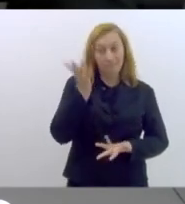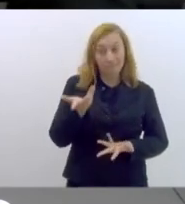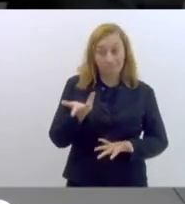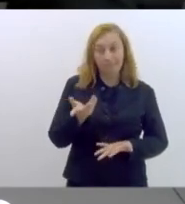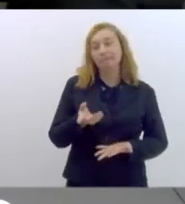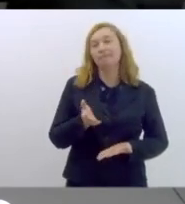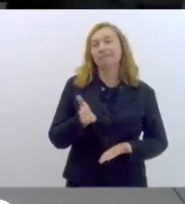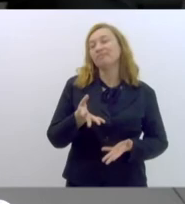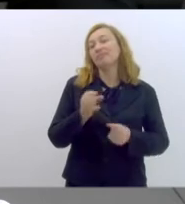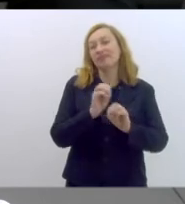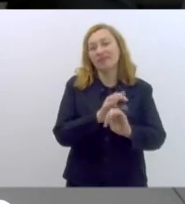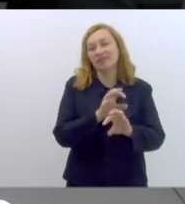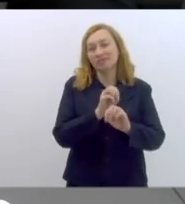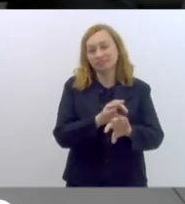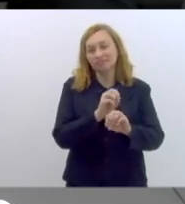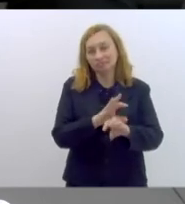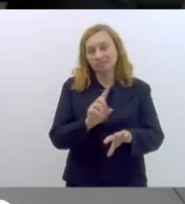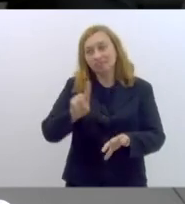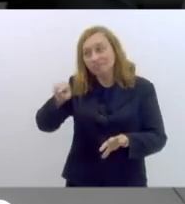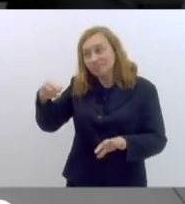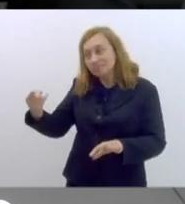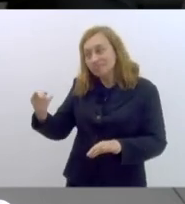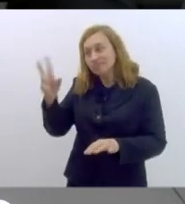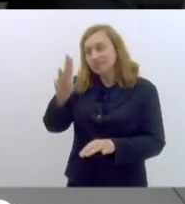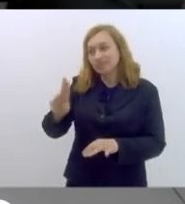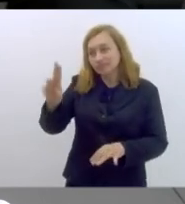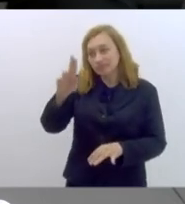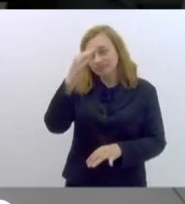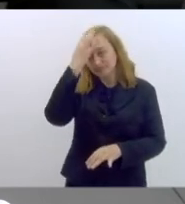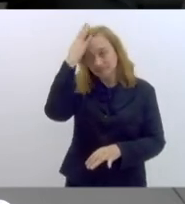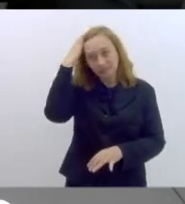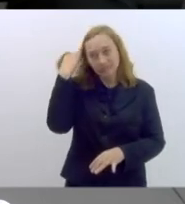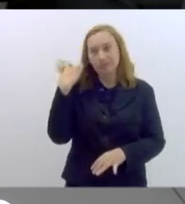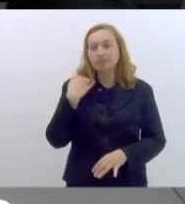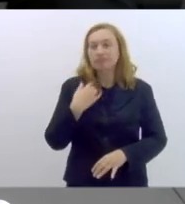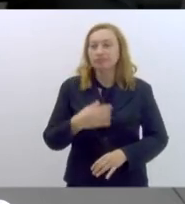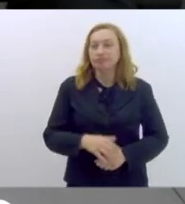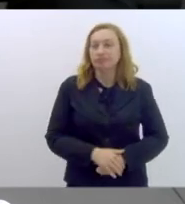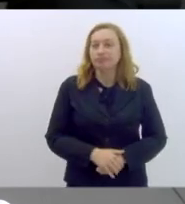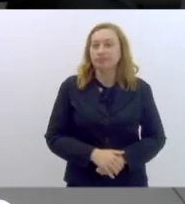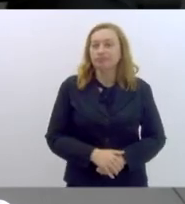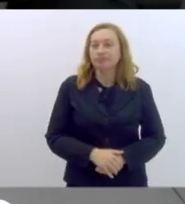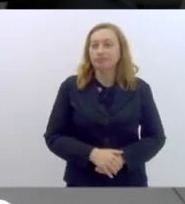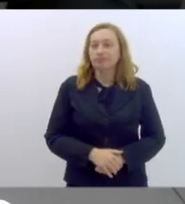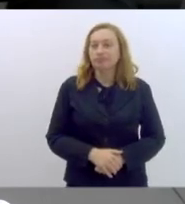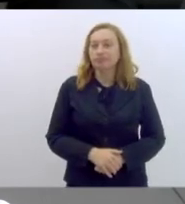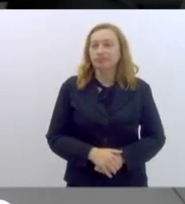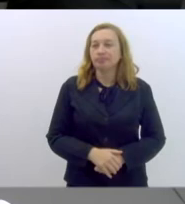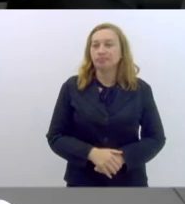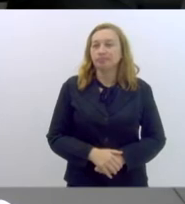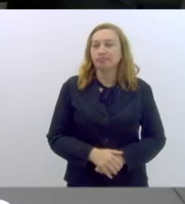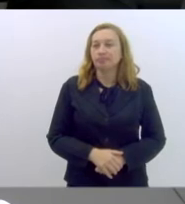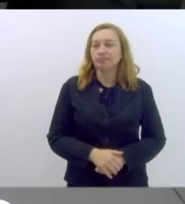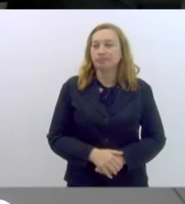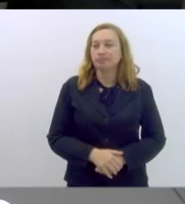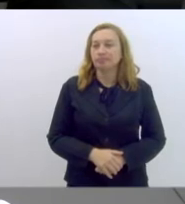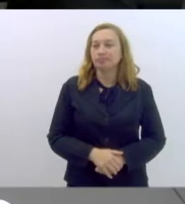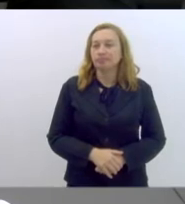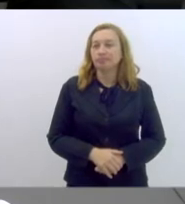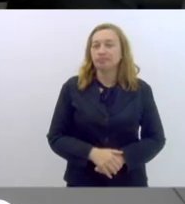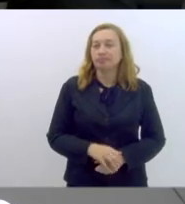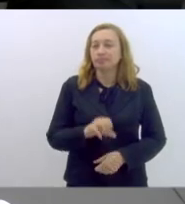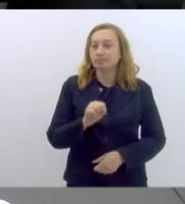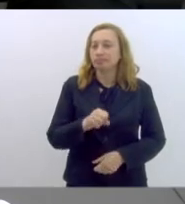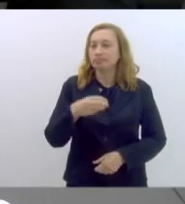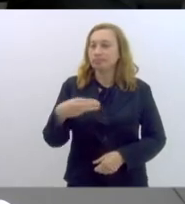Já dava aula em outras universidades nesse tempo. E em 83